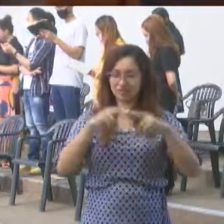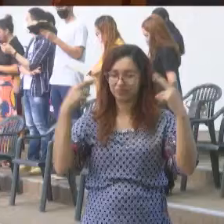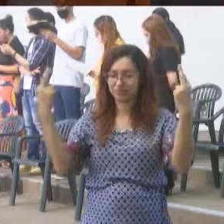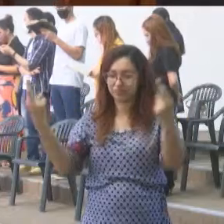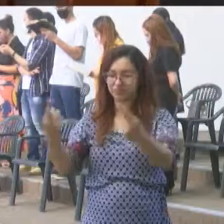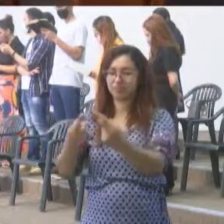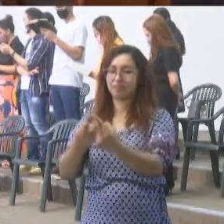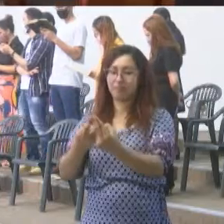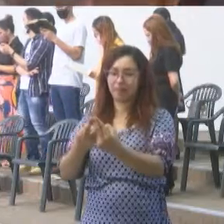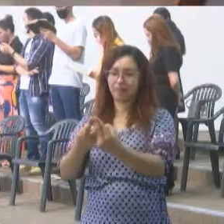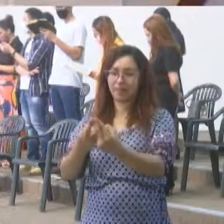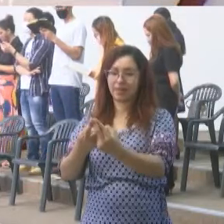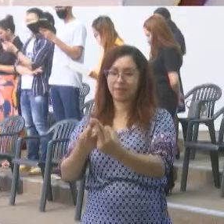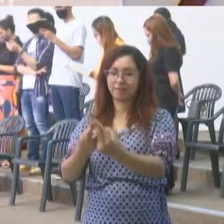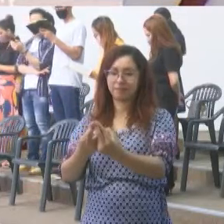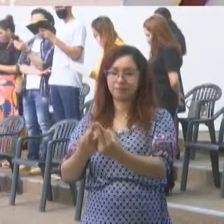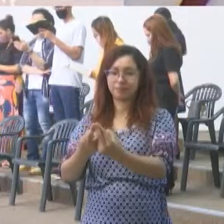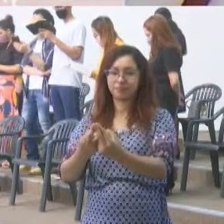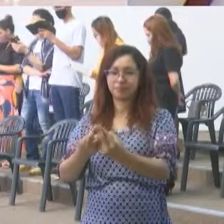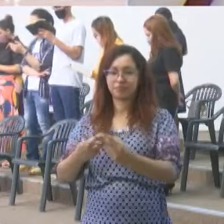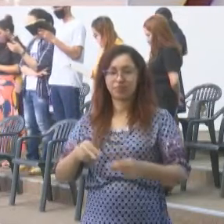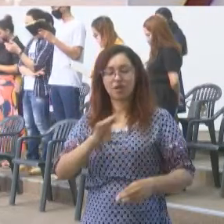assentaram-se.